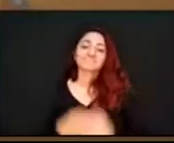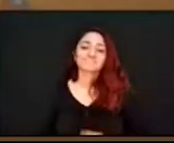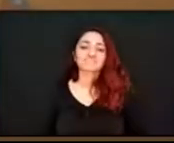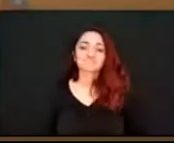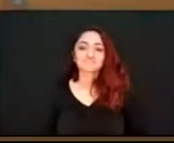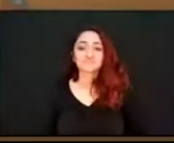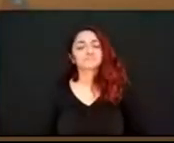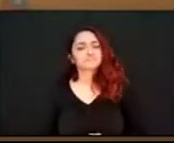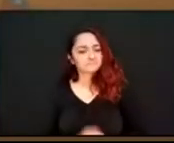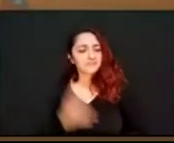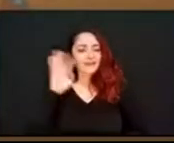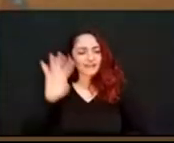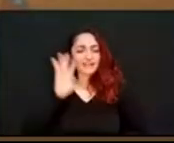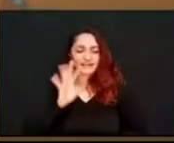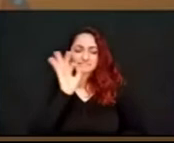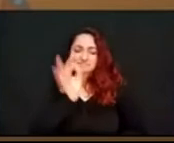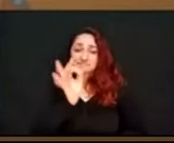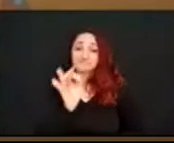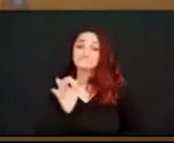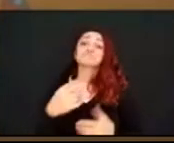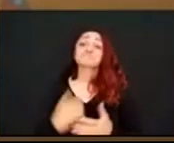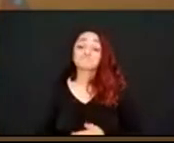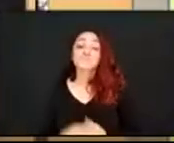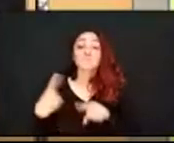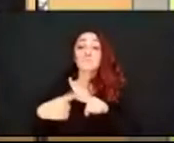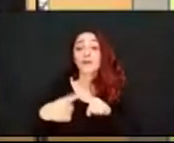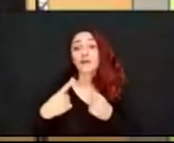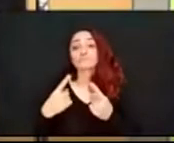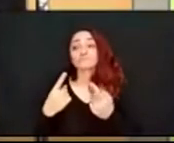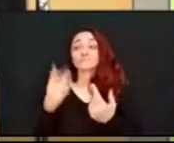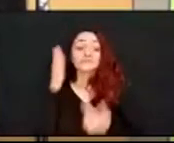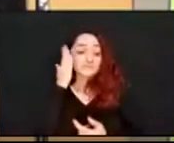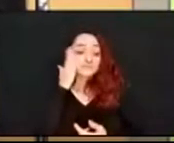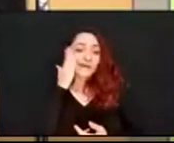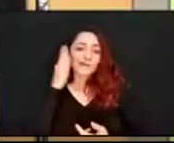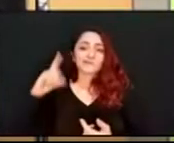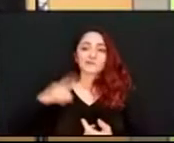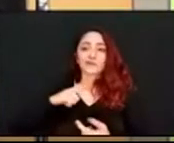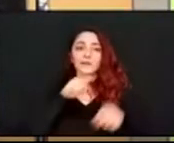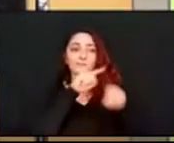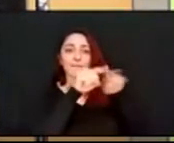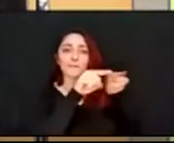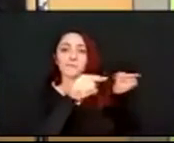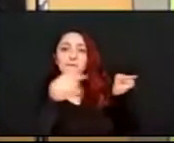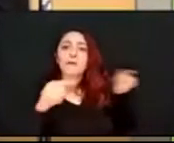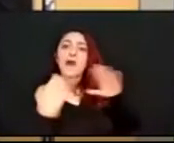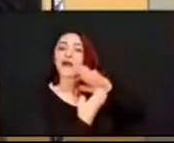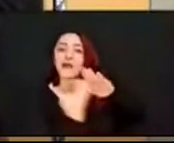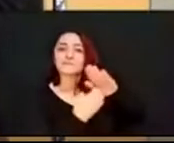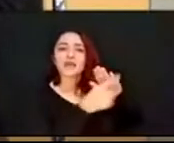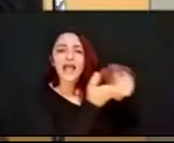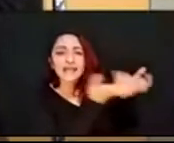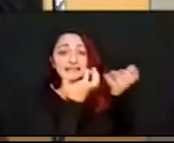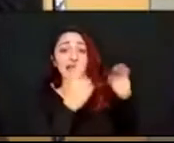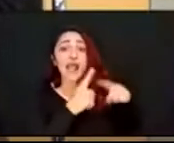legal Isa porque ao final as organizações que pretendem continuar competindo no mercado elas precisam